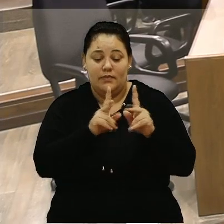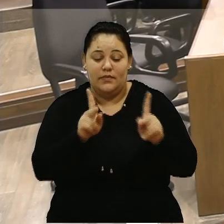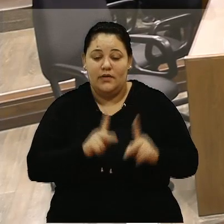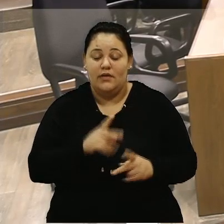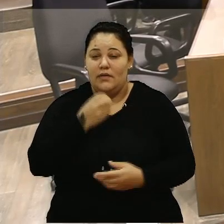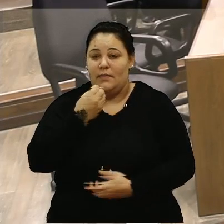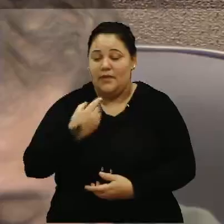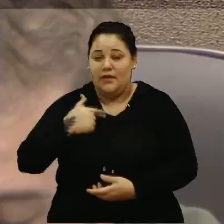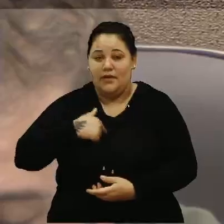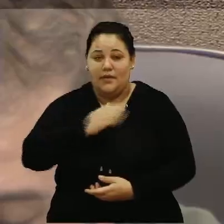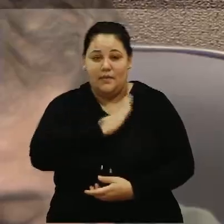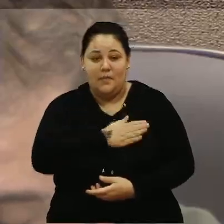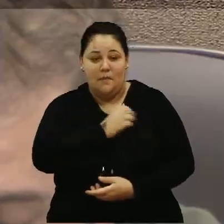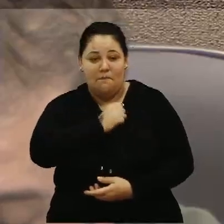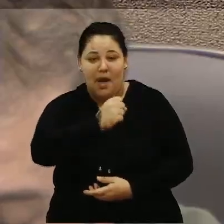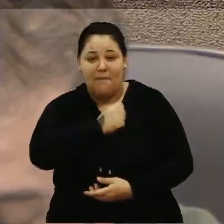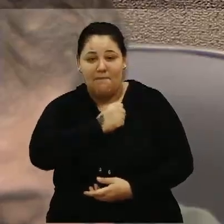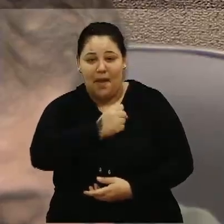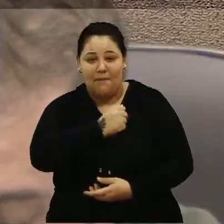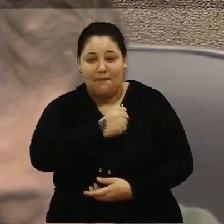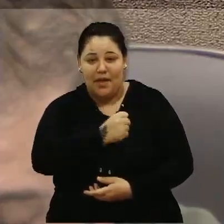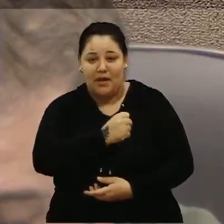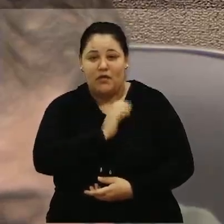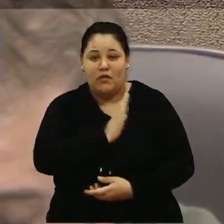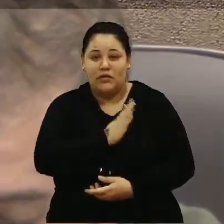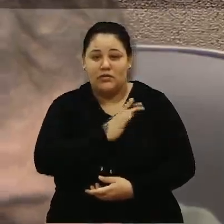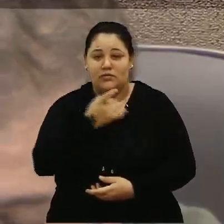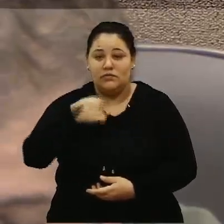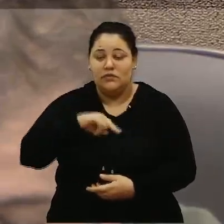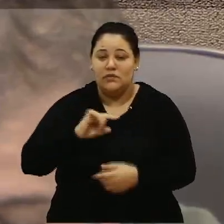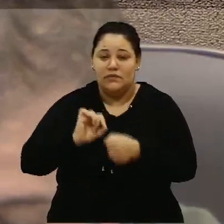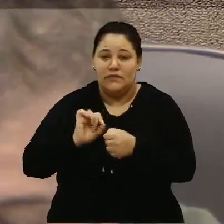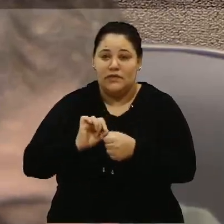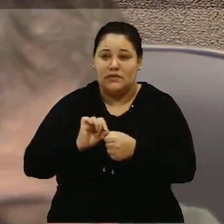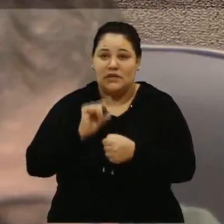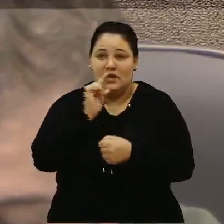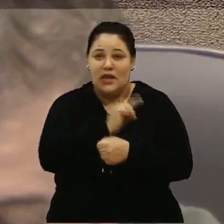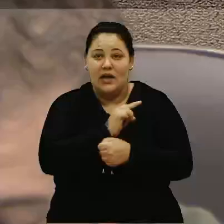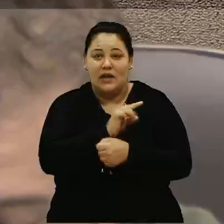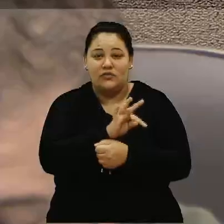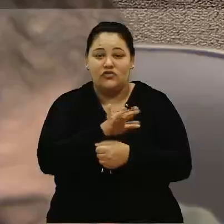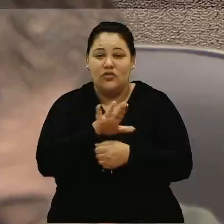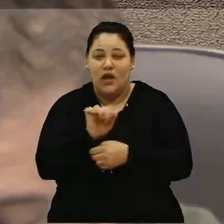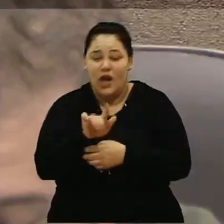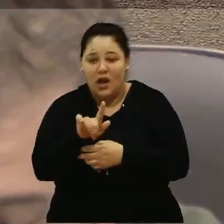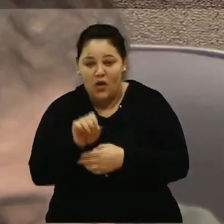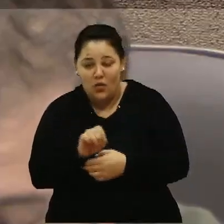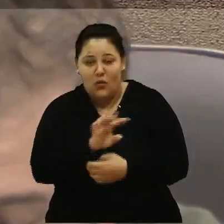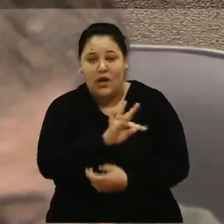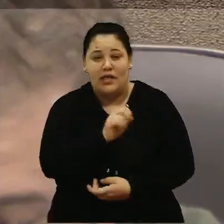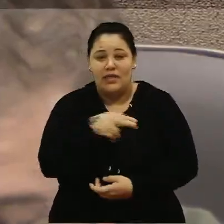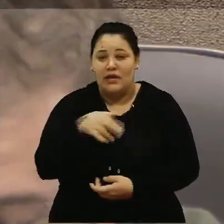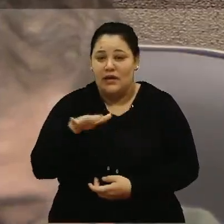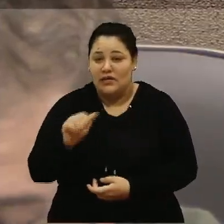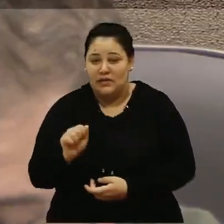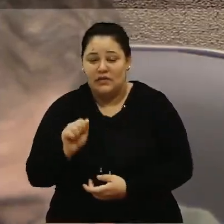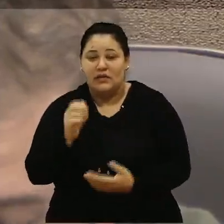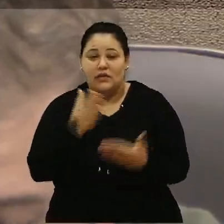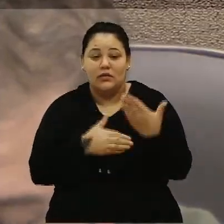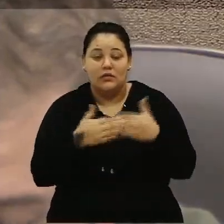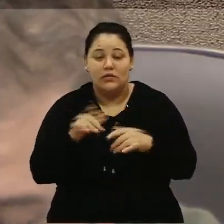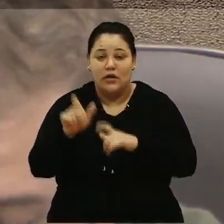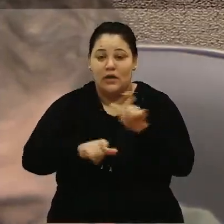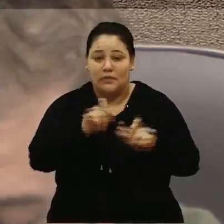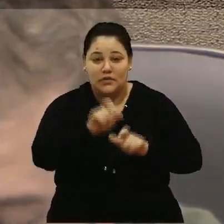que pulsa assim, o coração da gente pelo trabalho que eles fazem lá. Tanto o Thiago, a Tânia e todo o pessoal, os